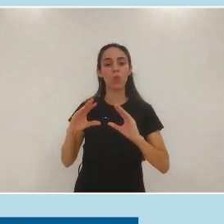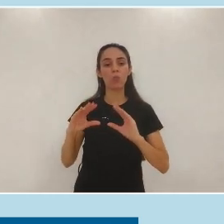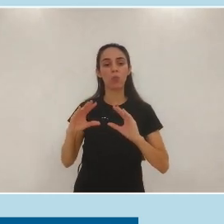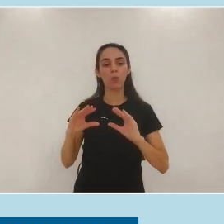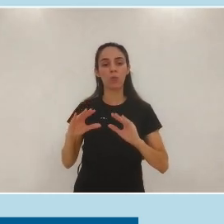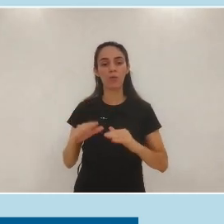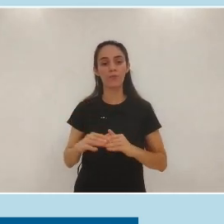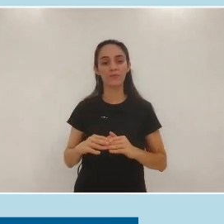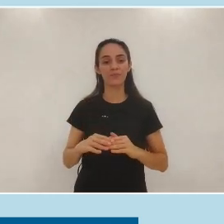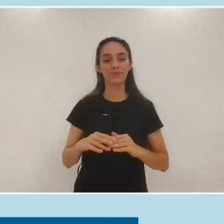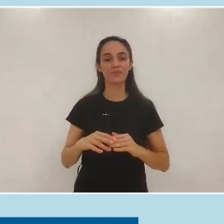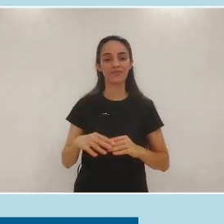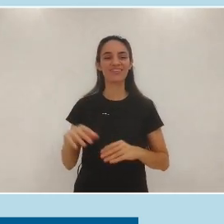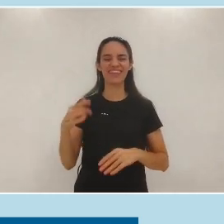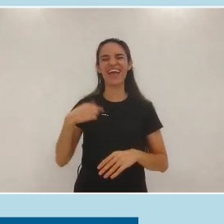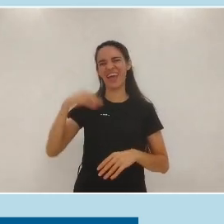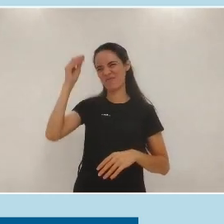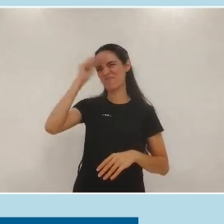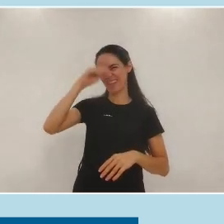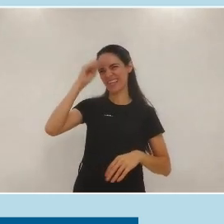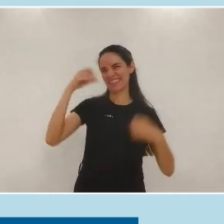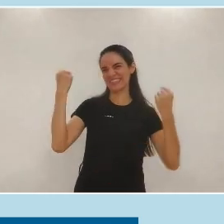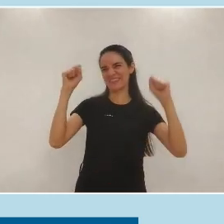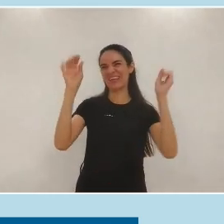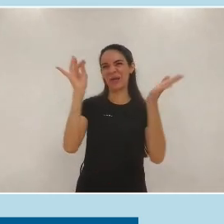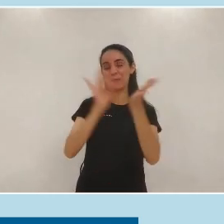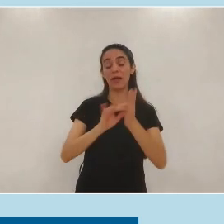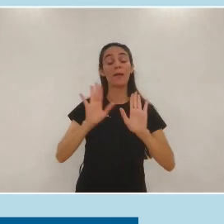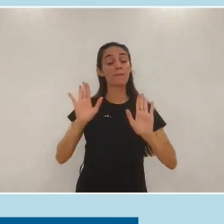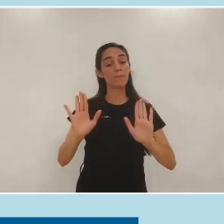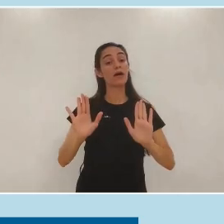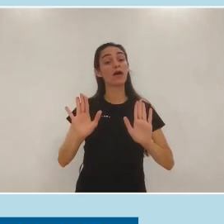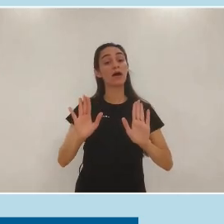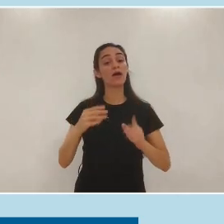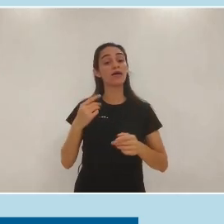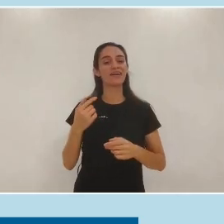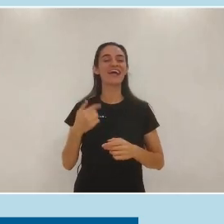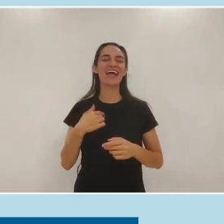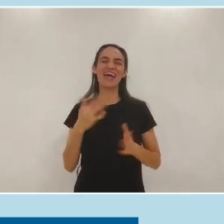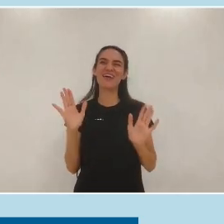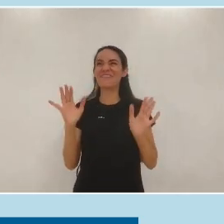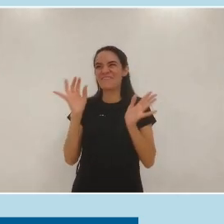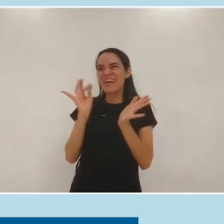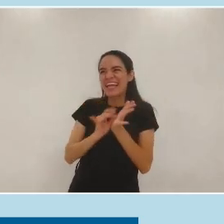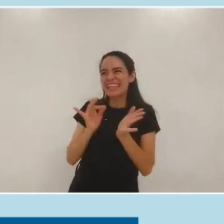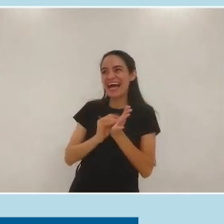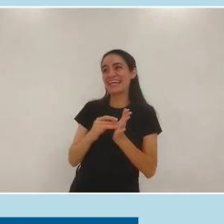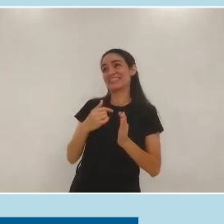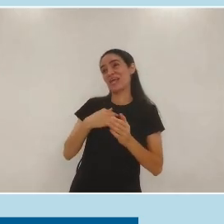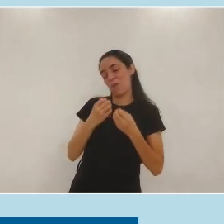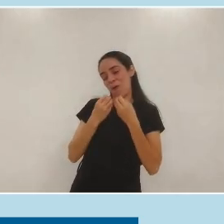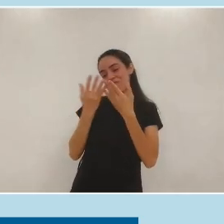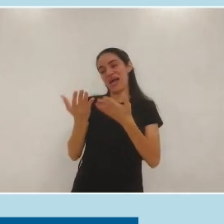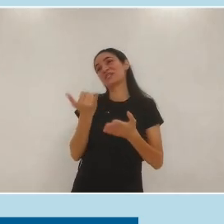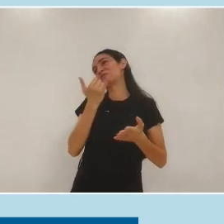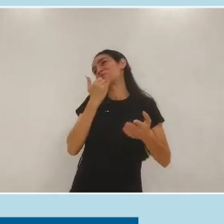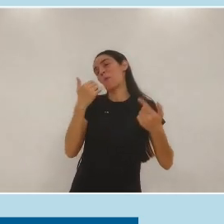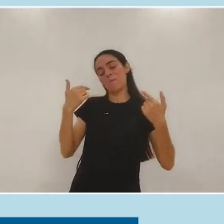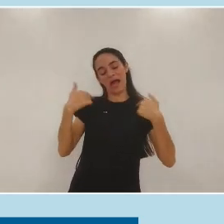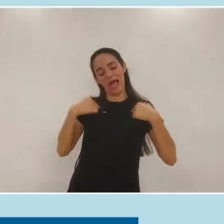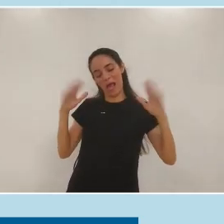sou preguiçosa também para malhar, tá, gente? Mas não é só isso. Eu tenho pelo menos a desculpa de dizer que eu tenho síndrome de Ehlers-Danlos. É por isso que eu sou